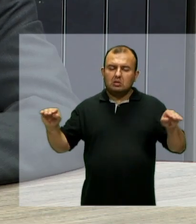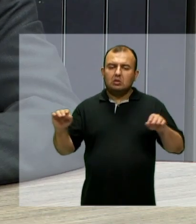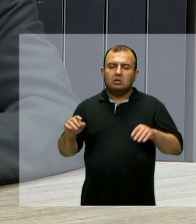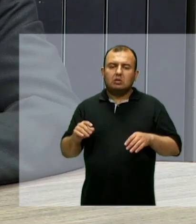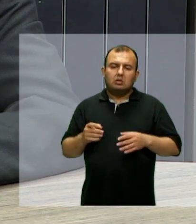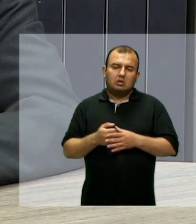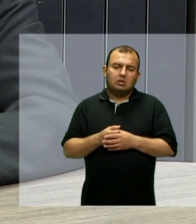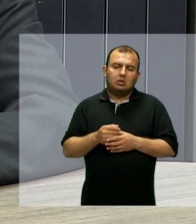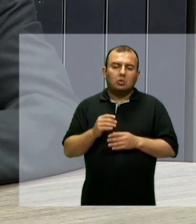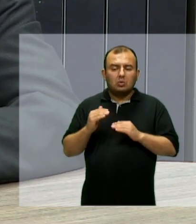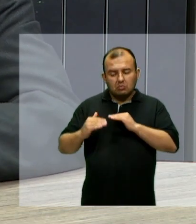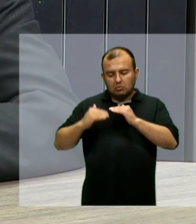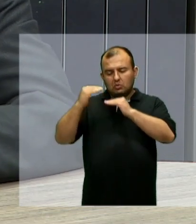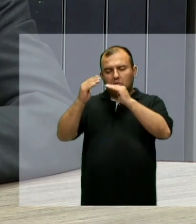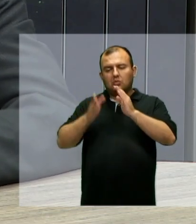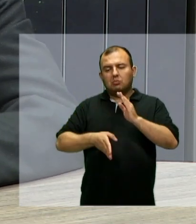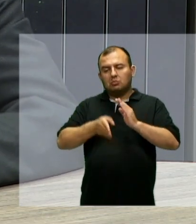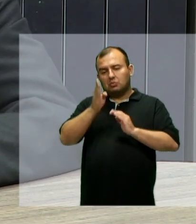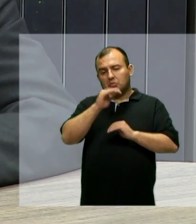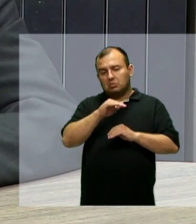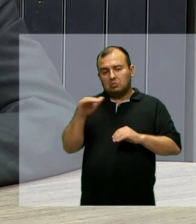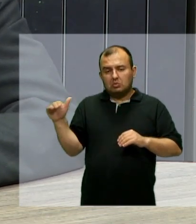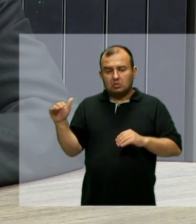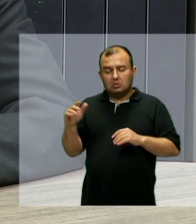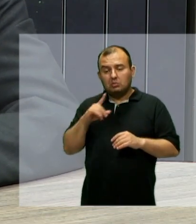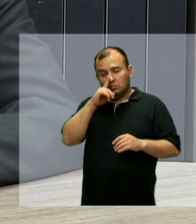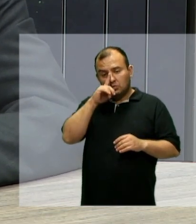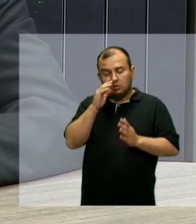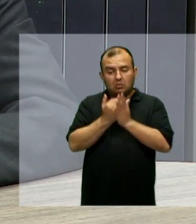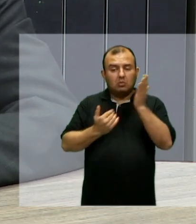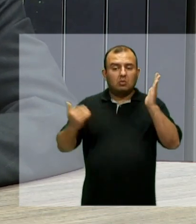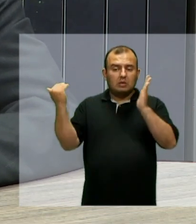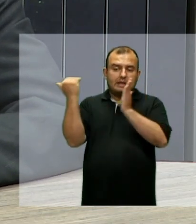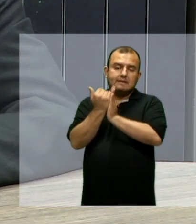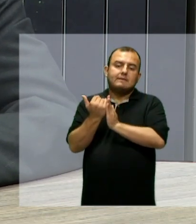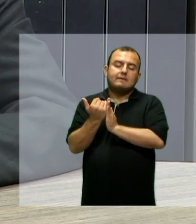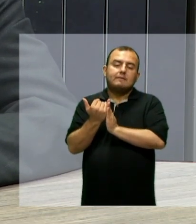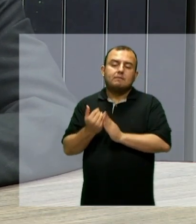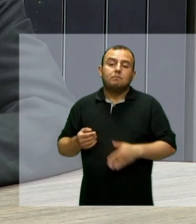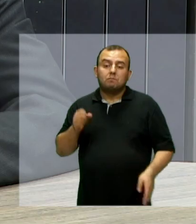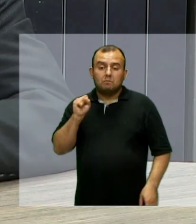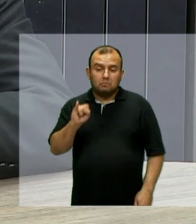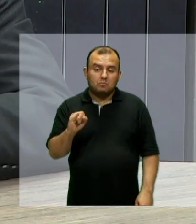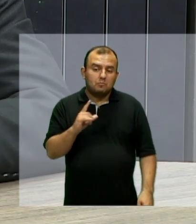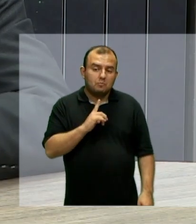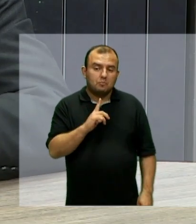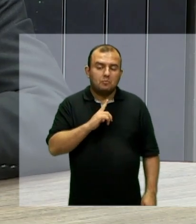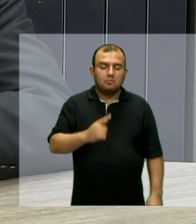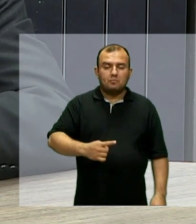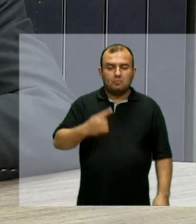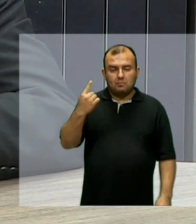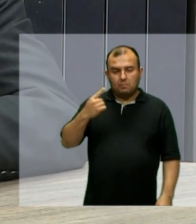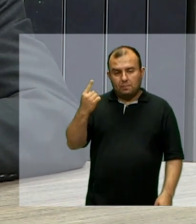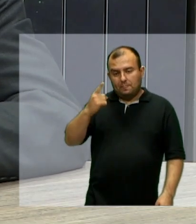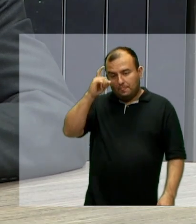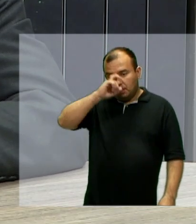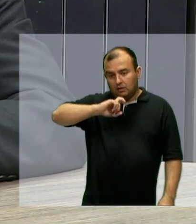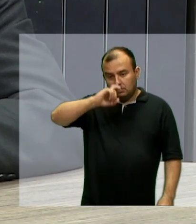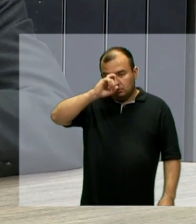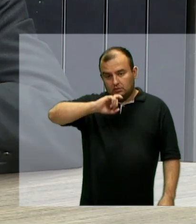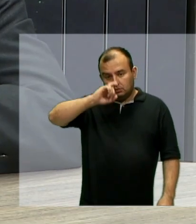transversal ou vertical, o meu risco aumenta um pouco mais. Se eu tive a minha primeira